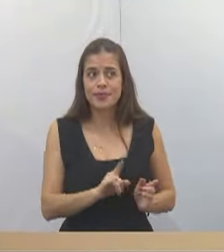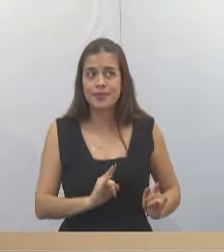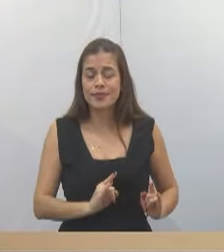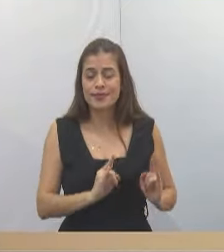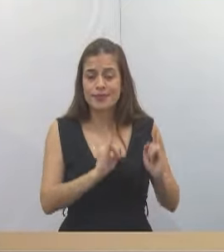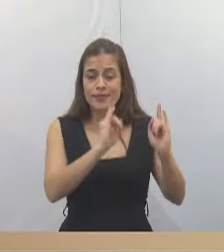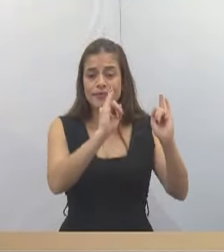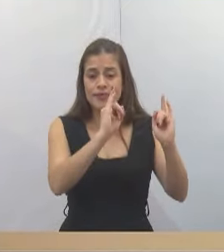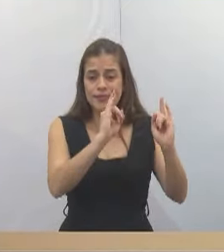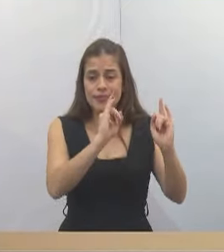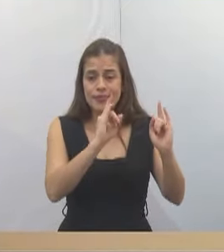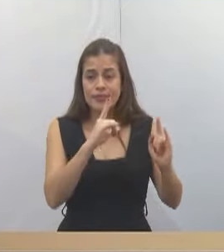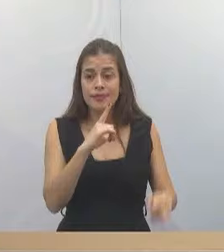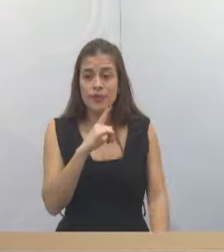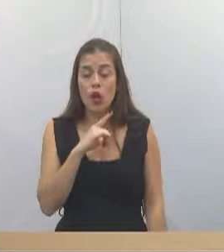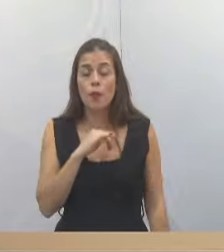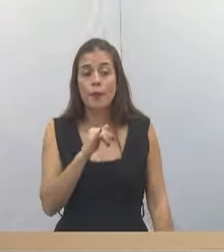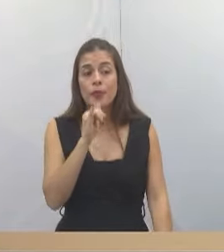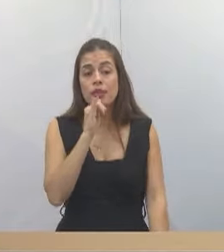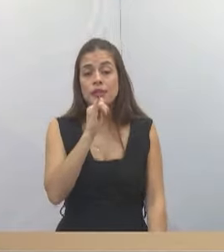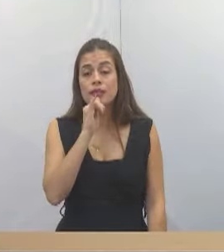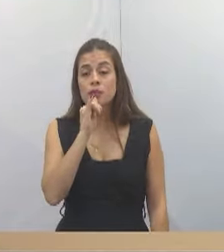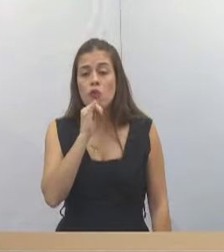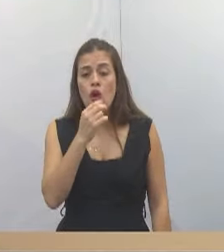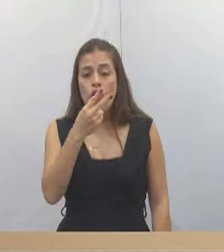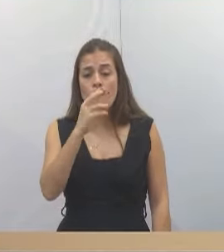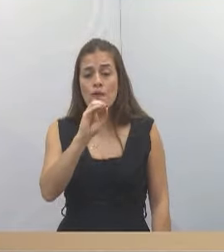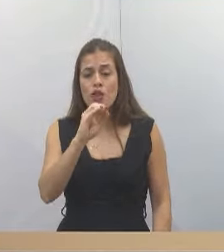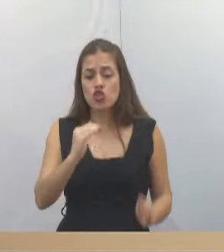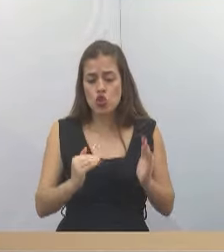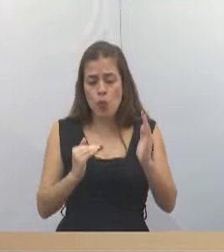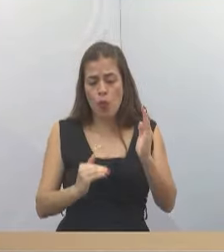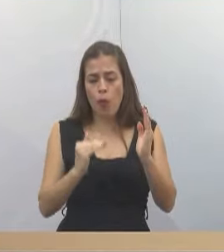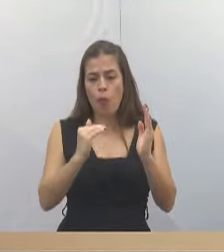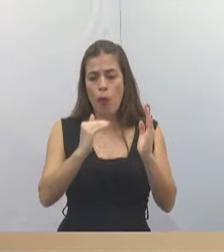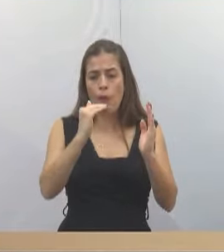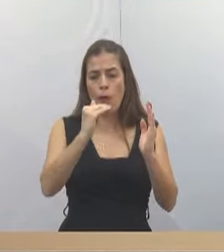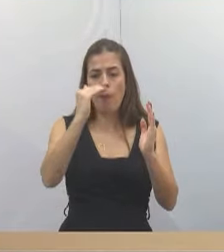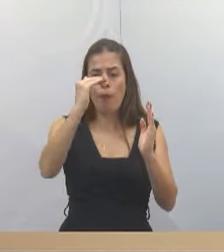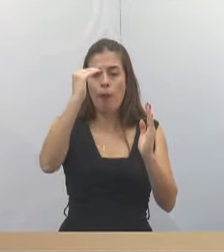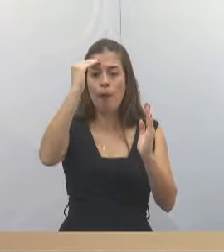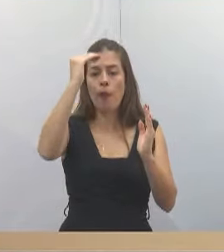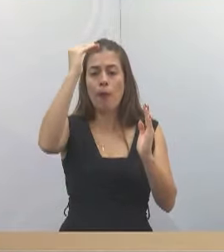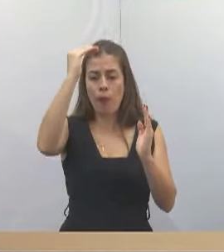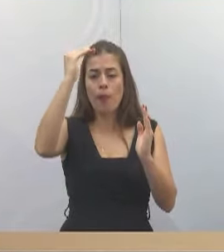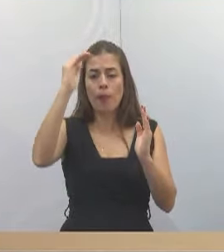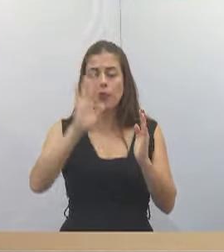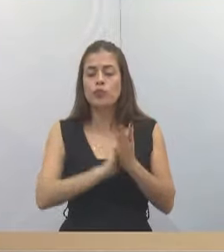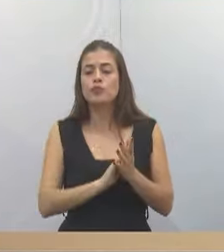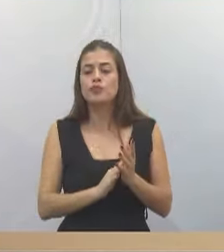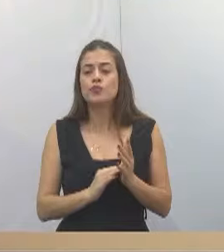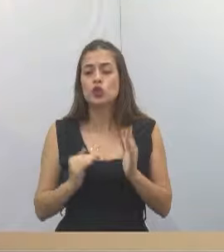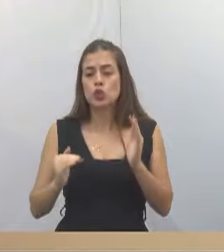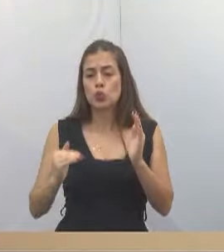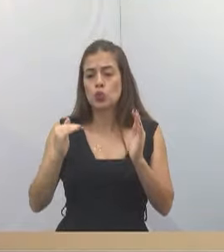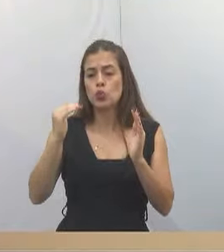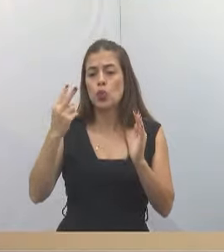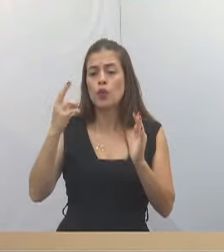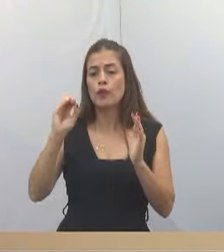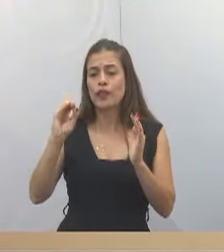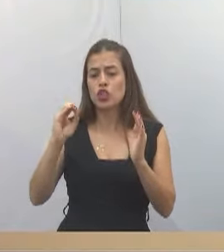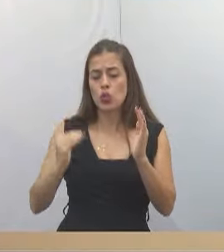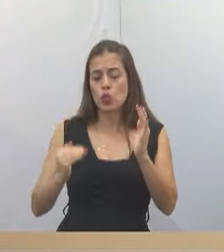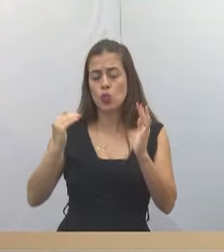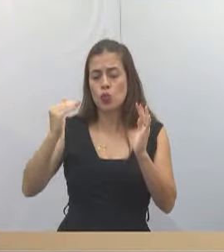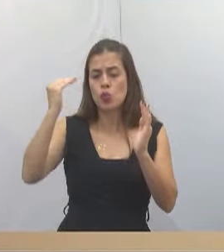apartamentos, eu vou fazer um prédio de 20 andares. Coloca lá 5 dos 20, coloca